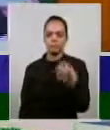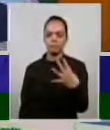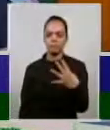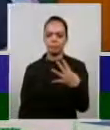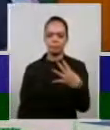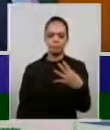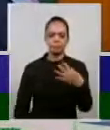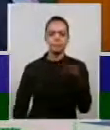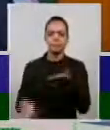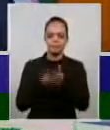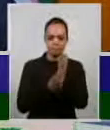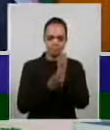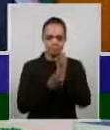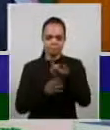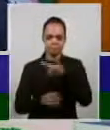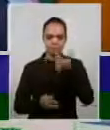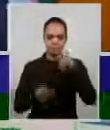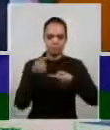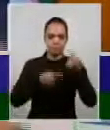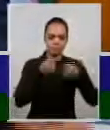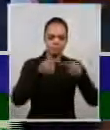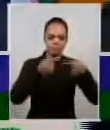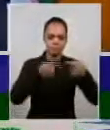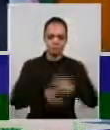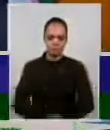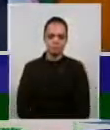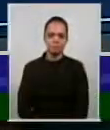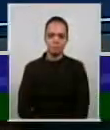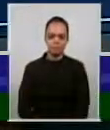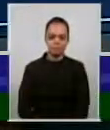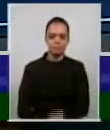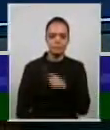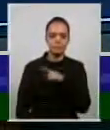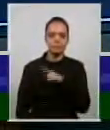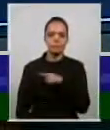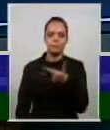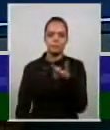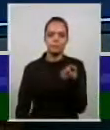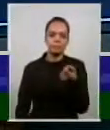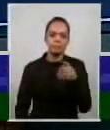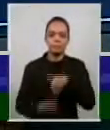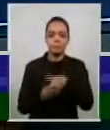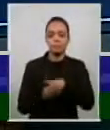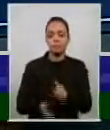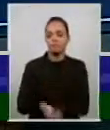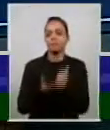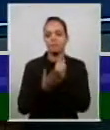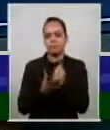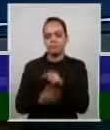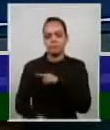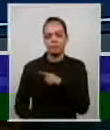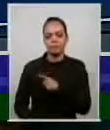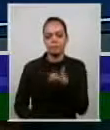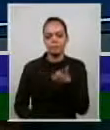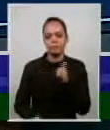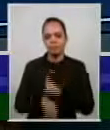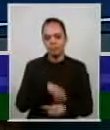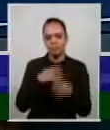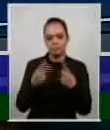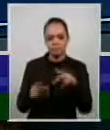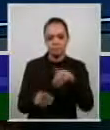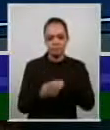721/2014. Foi aprovado em segunda discussão por 20 votos favoráveis, 6